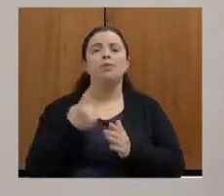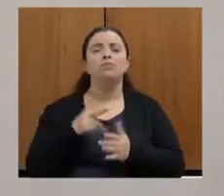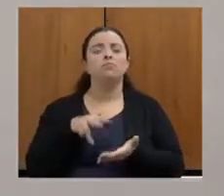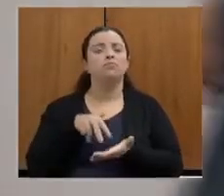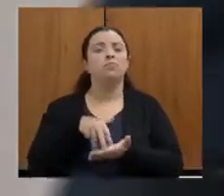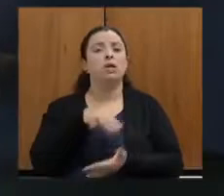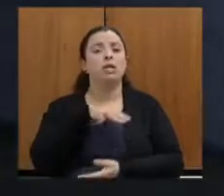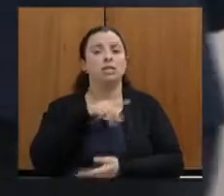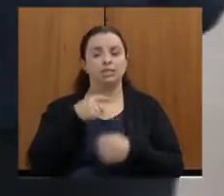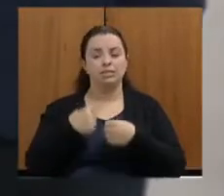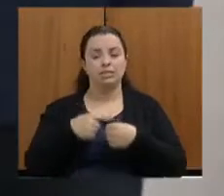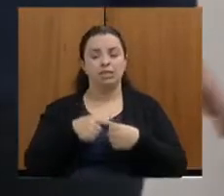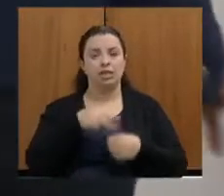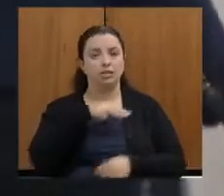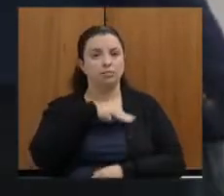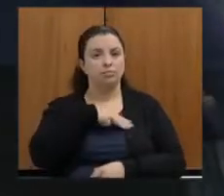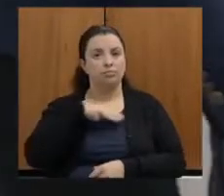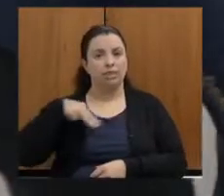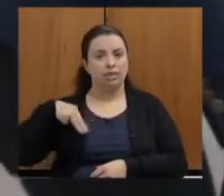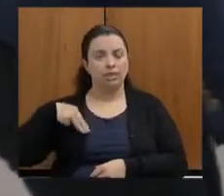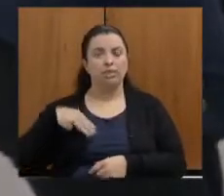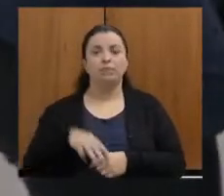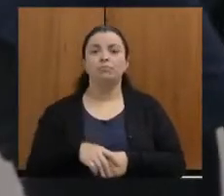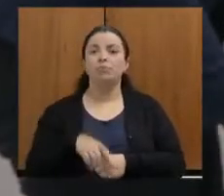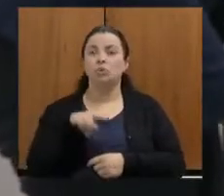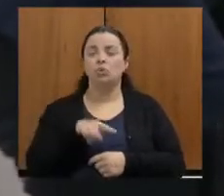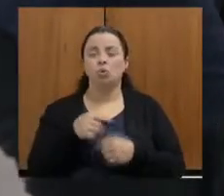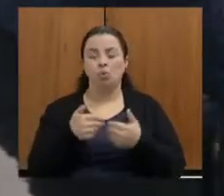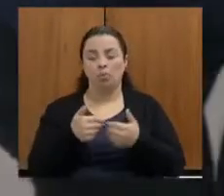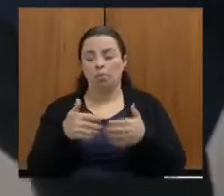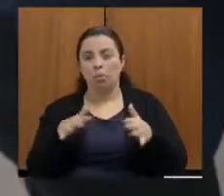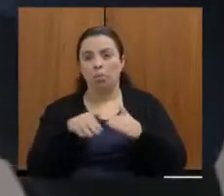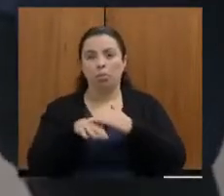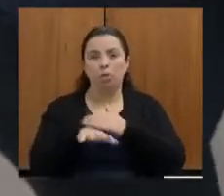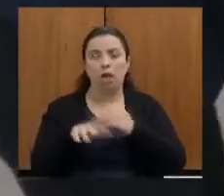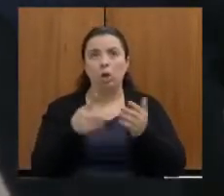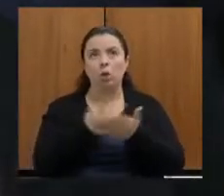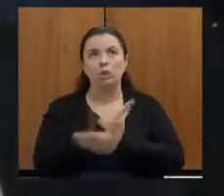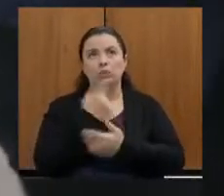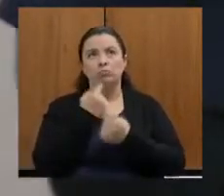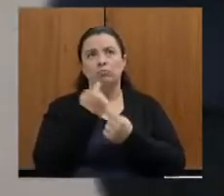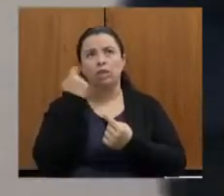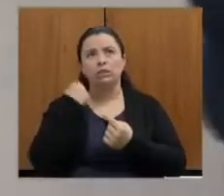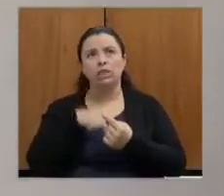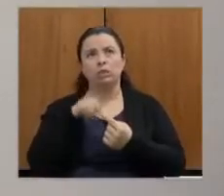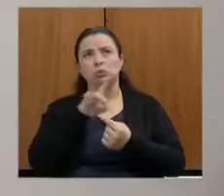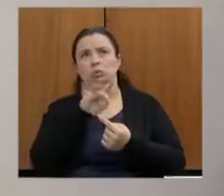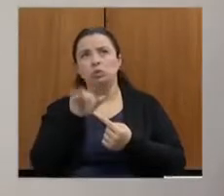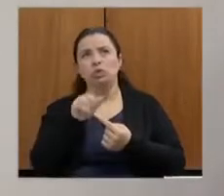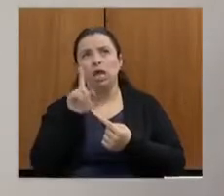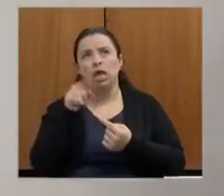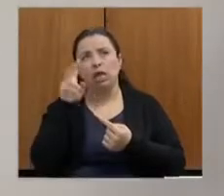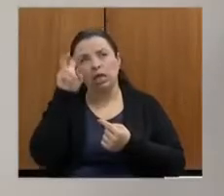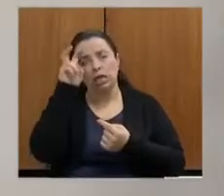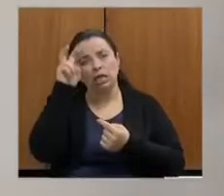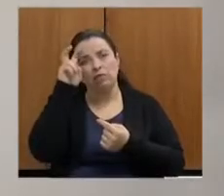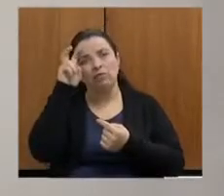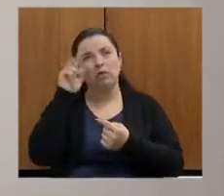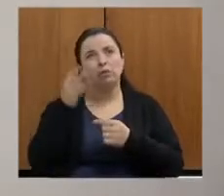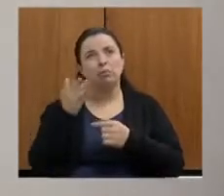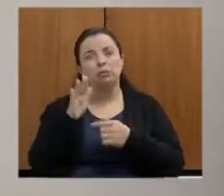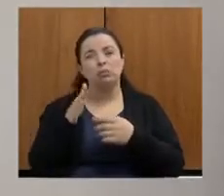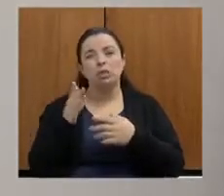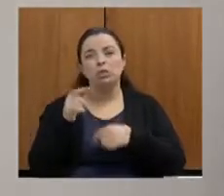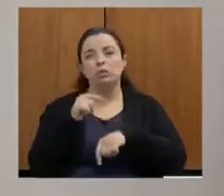Mariana rompimento aconteceu numa quinta-feira na hora do almoço pouco